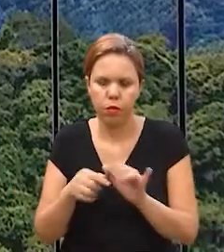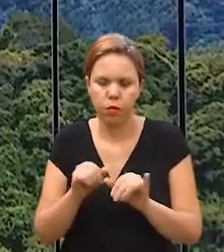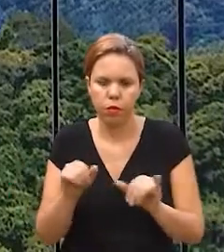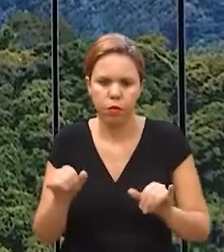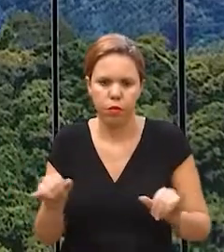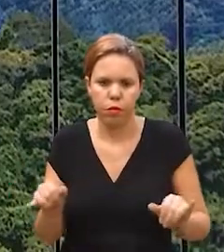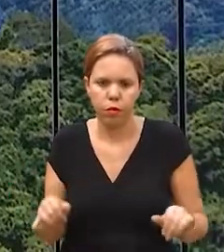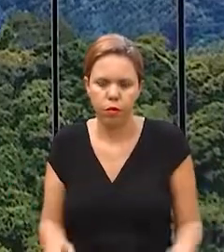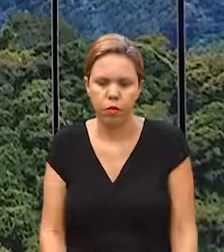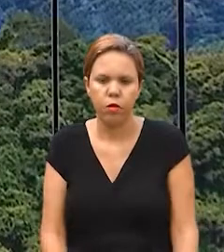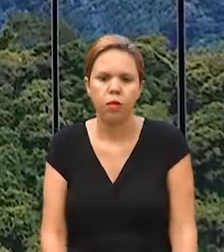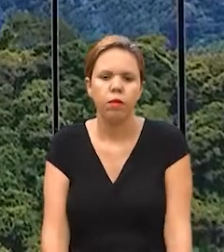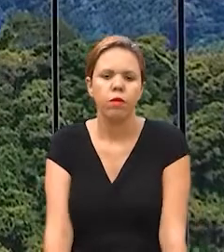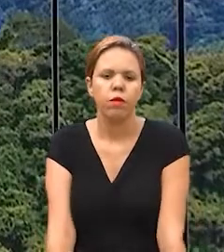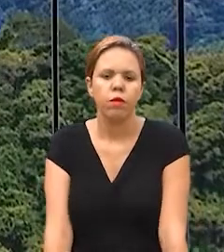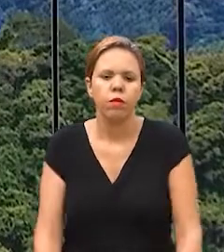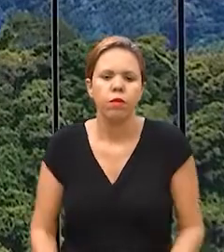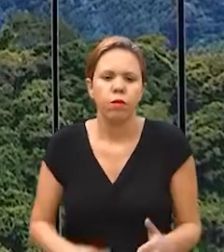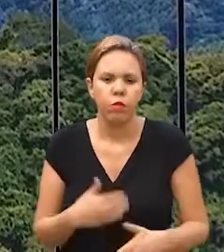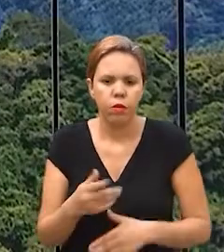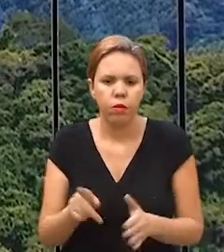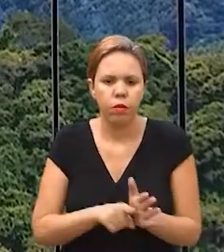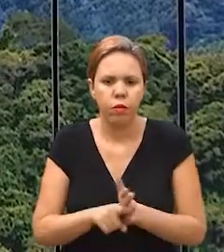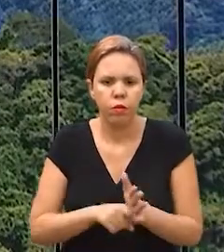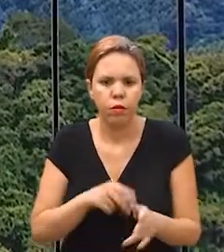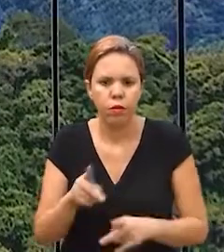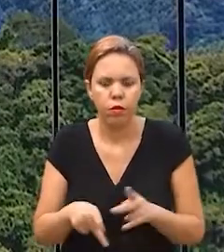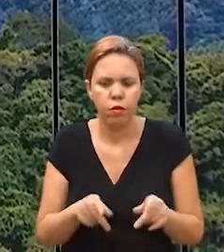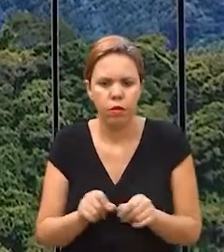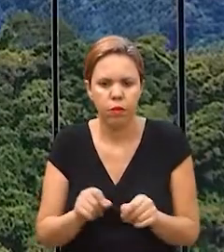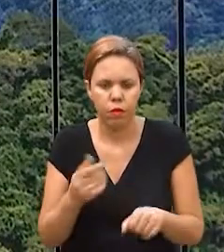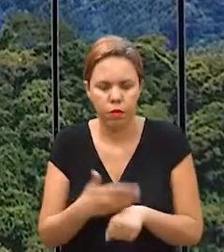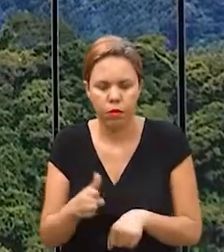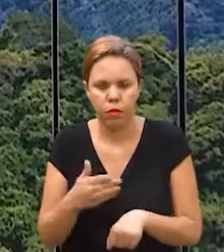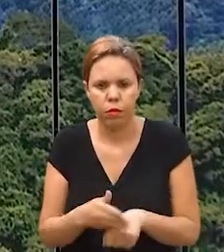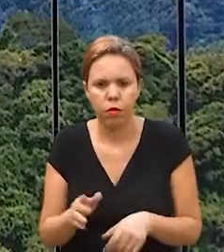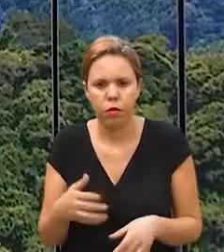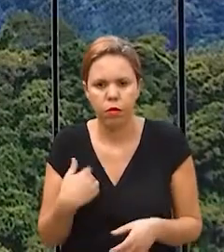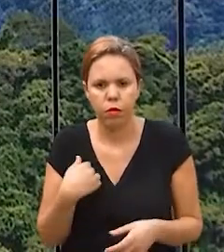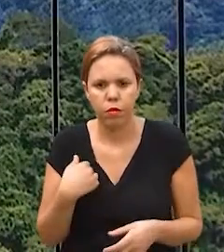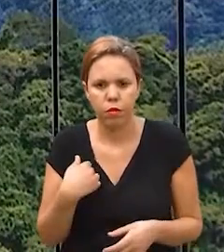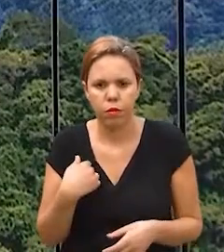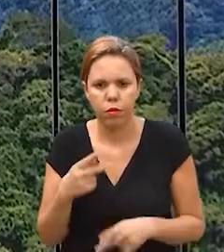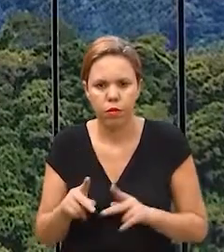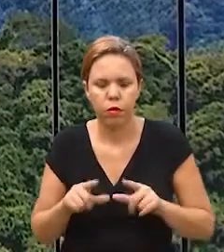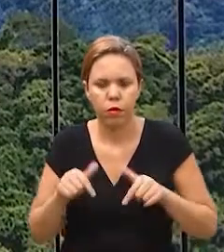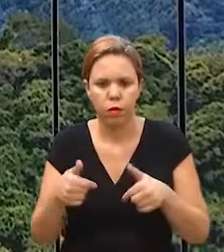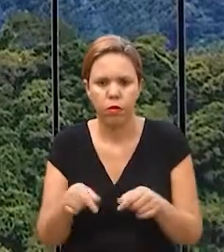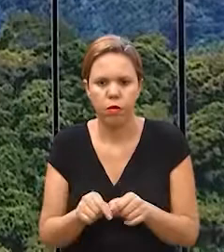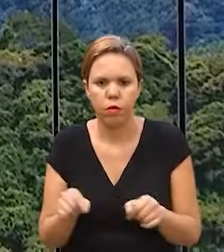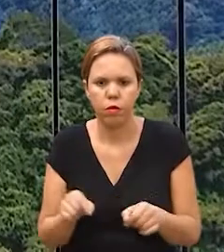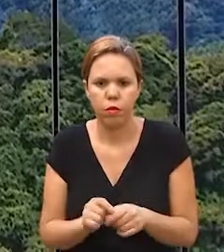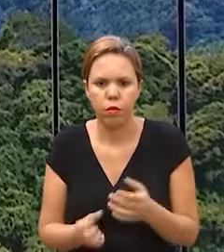esse processo de busca ativa, e além de outras ações. Uma das ações